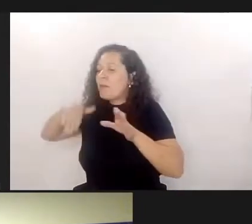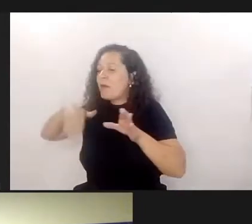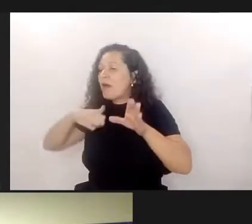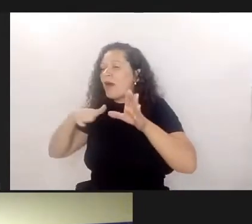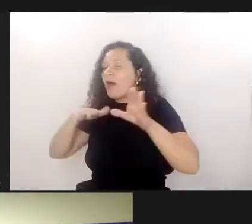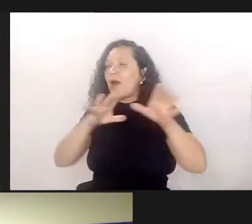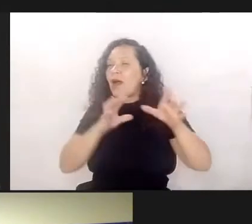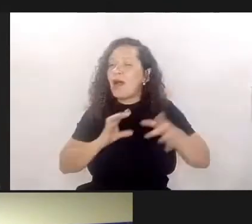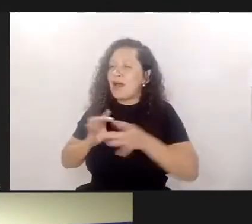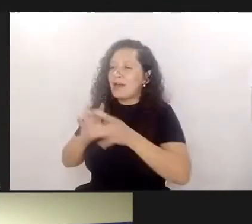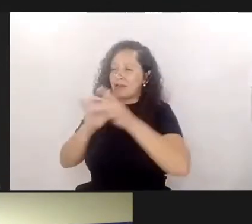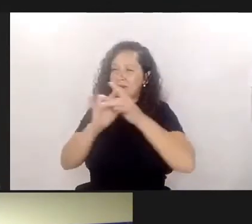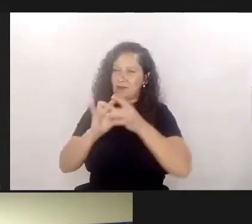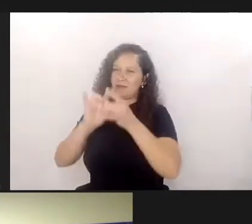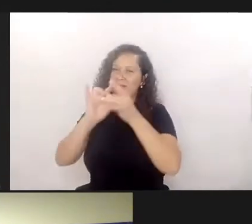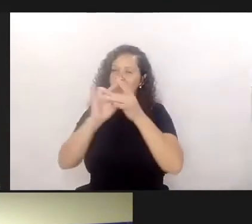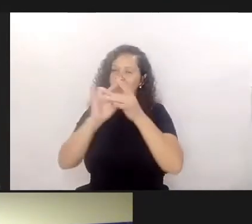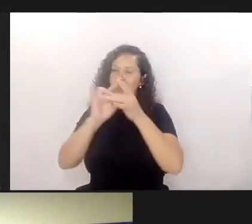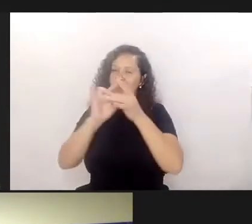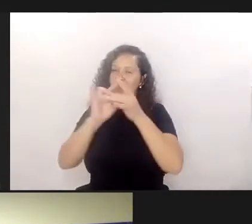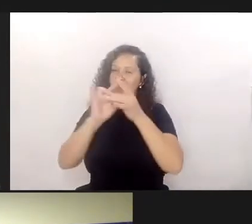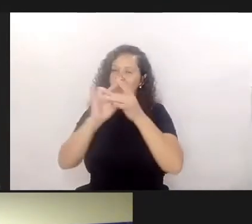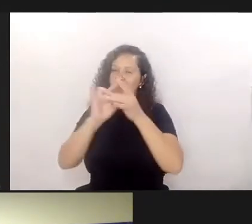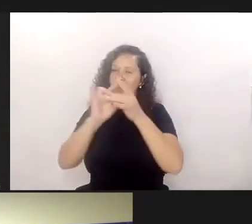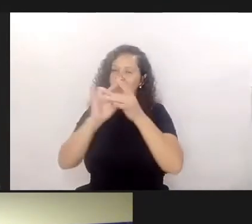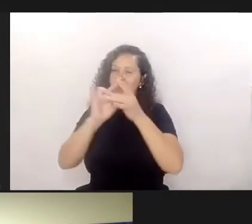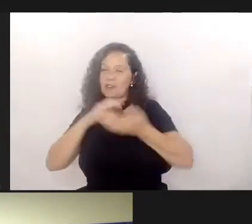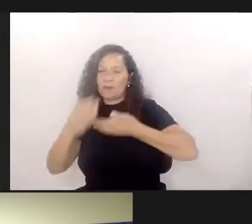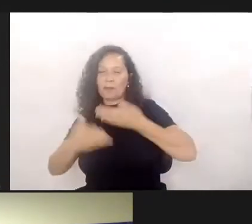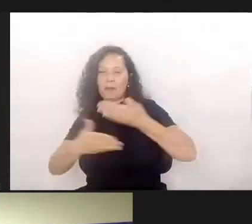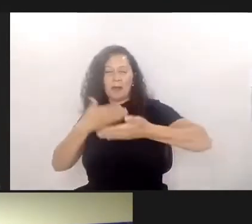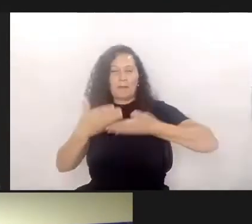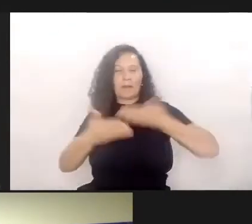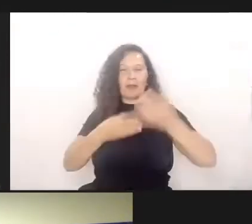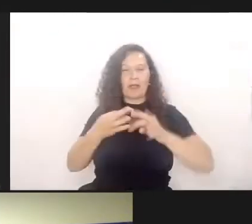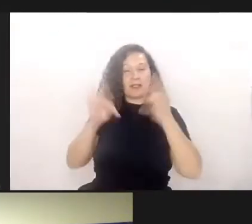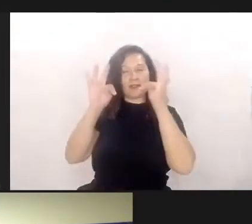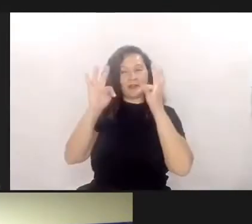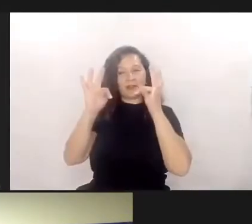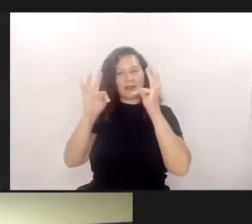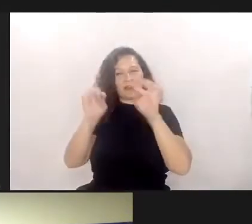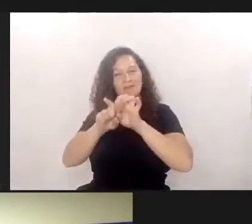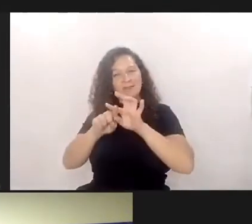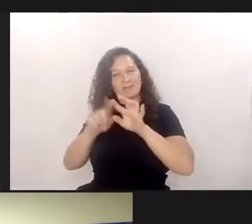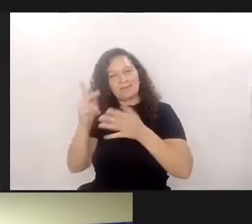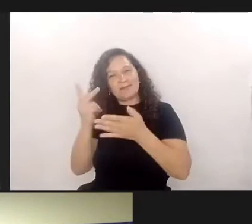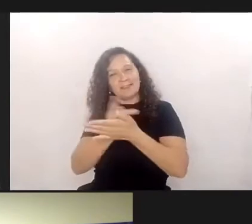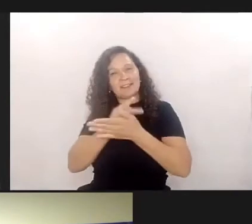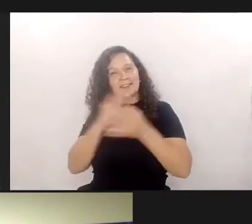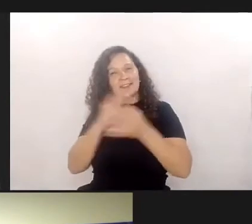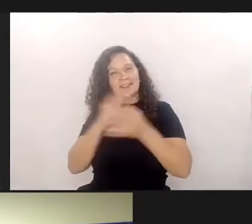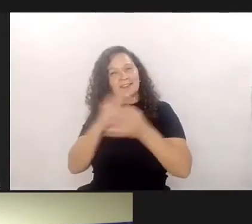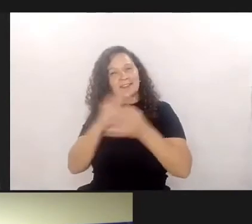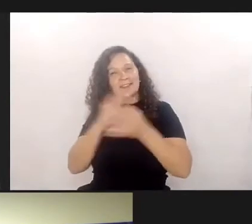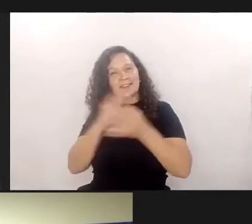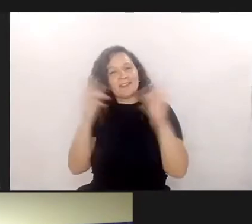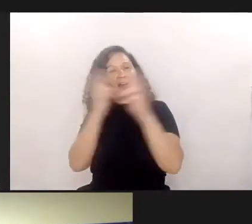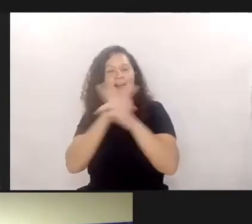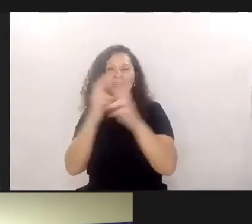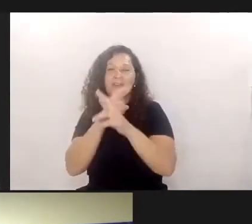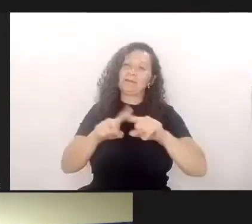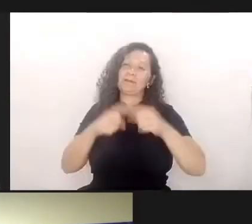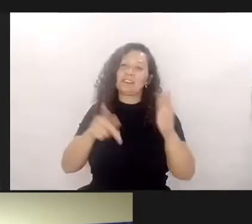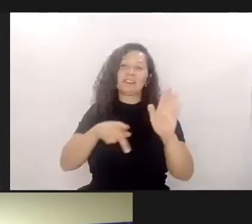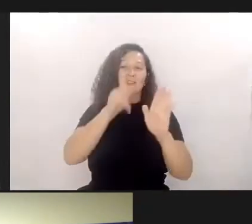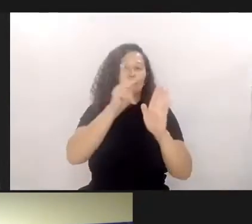onde trocas de produto e tecnologia poderiam acontecer. Mas é um projeto que, no momento que